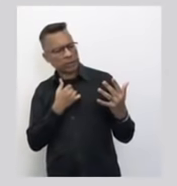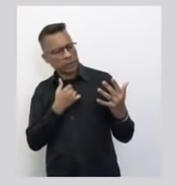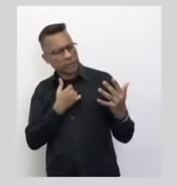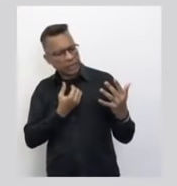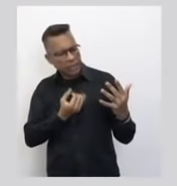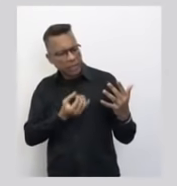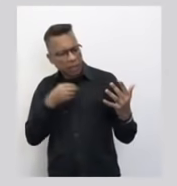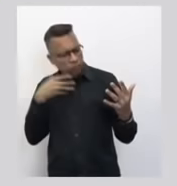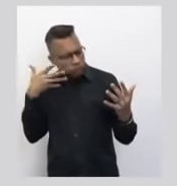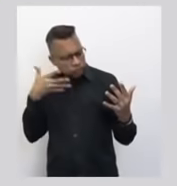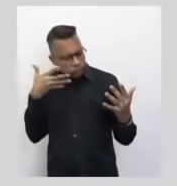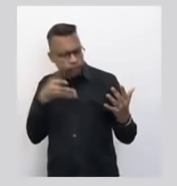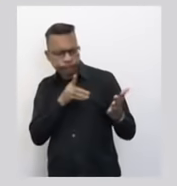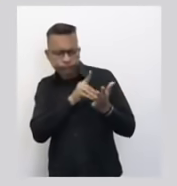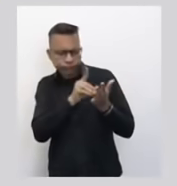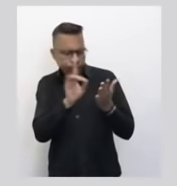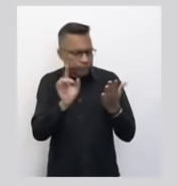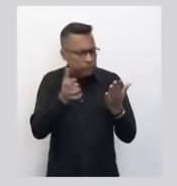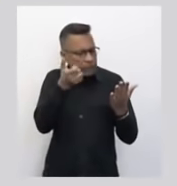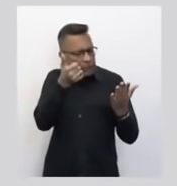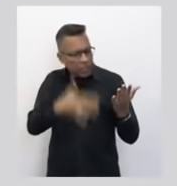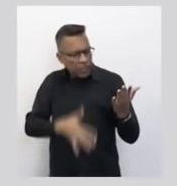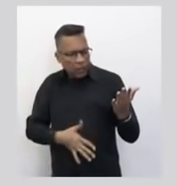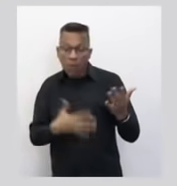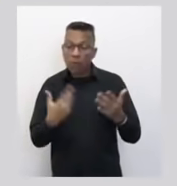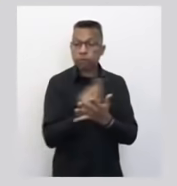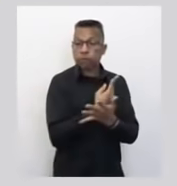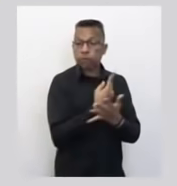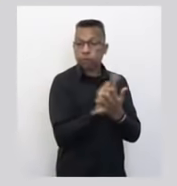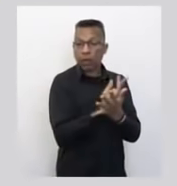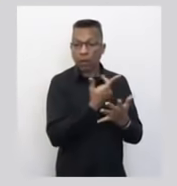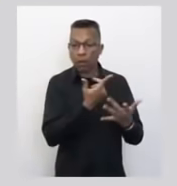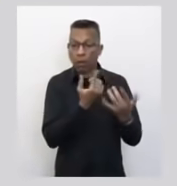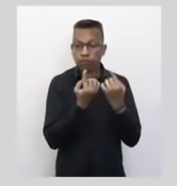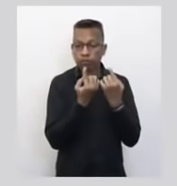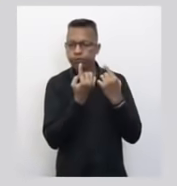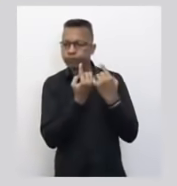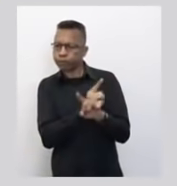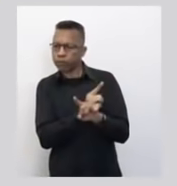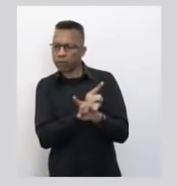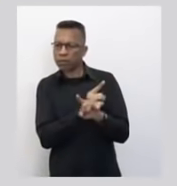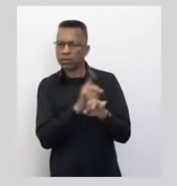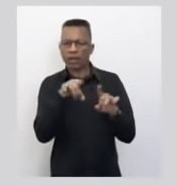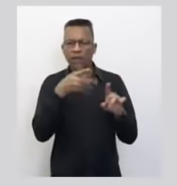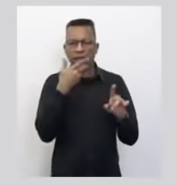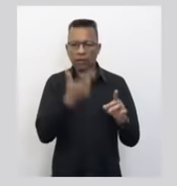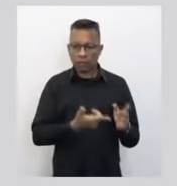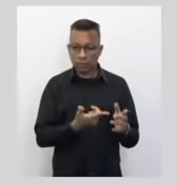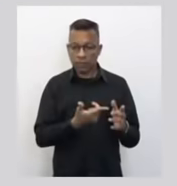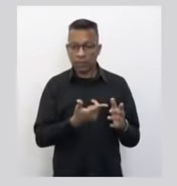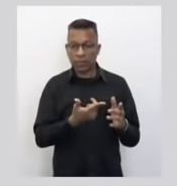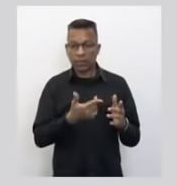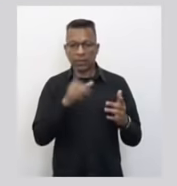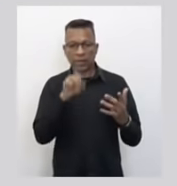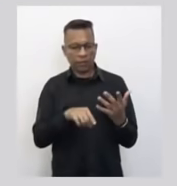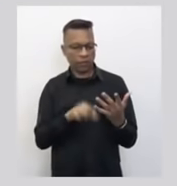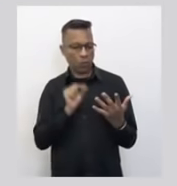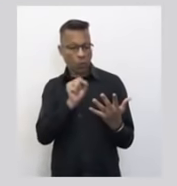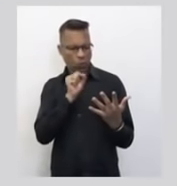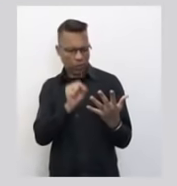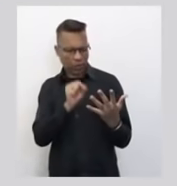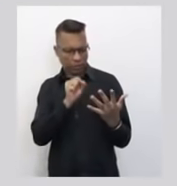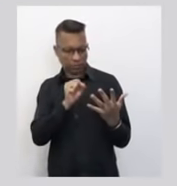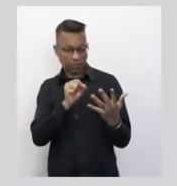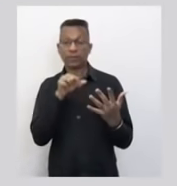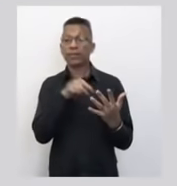de ódio ali, vê se não tem nada de contraditório naquilo que está sendo dito ali. E aí você faz o quê? O